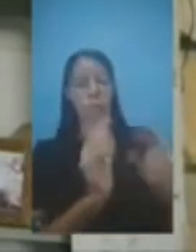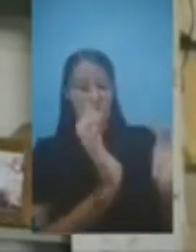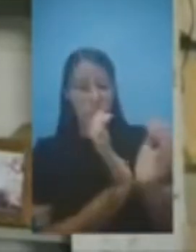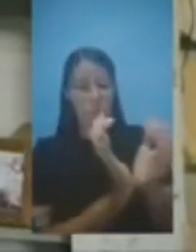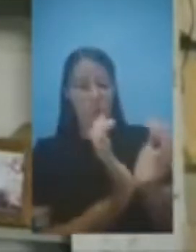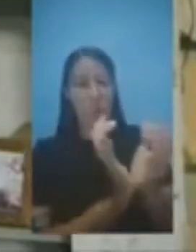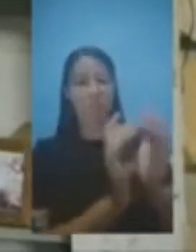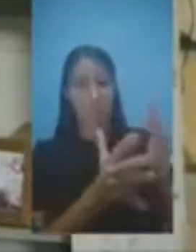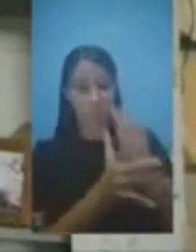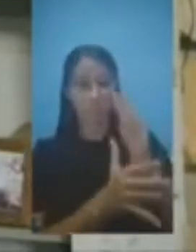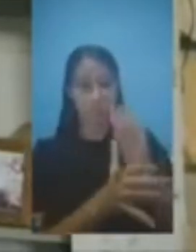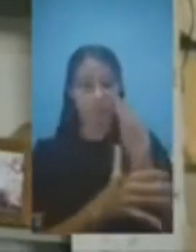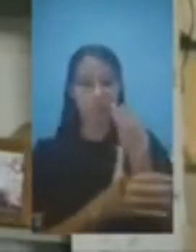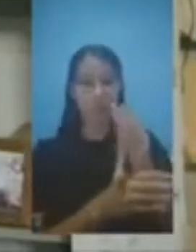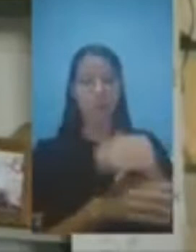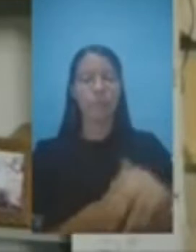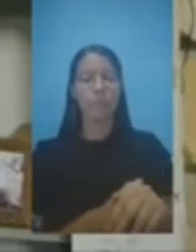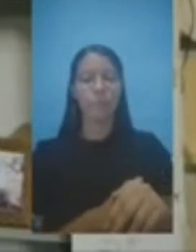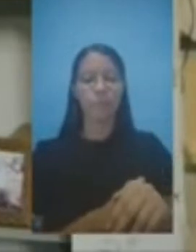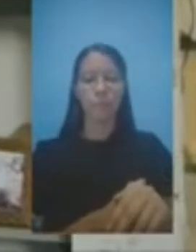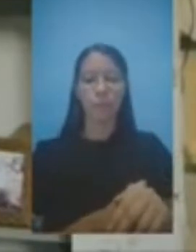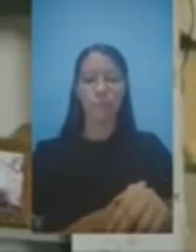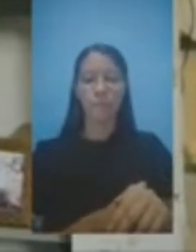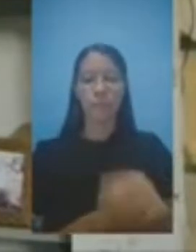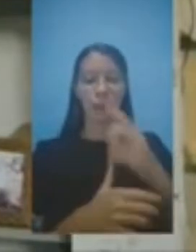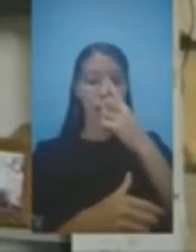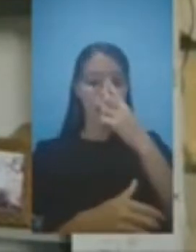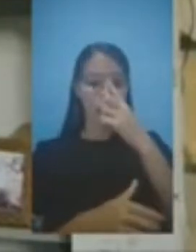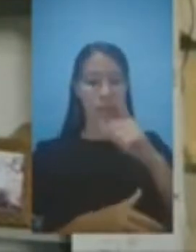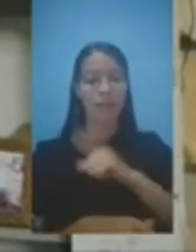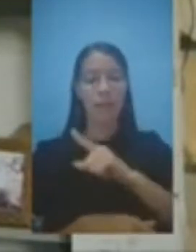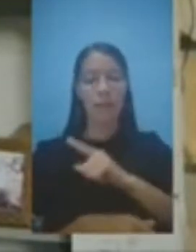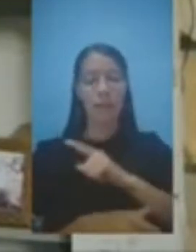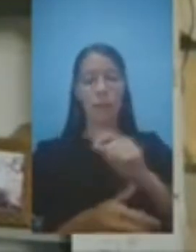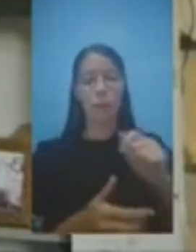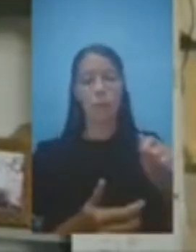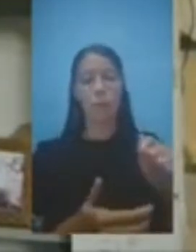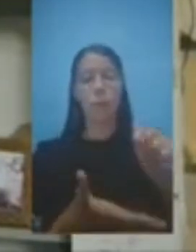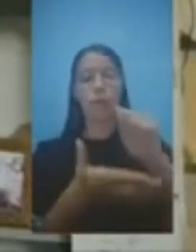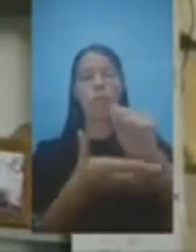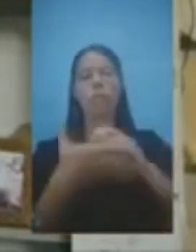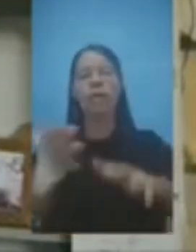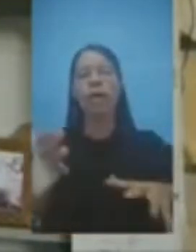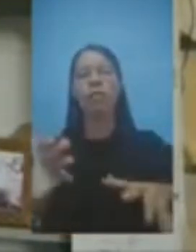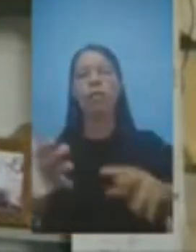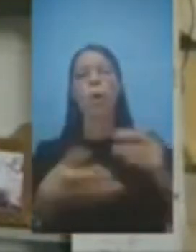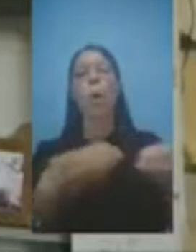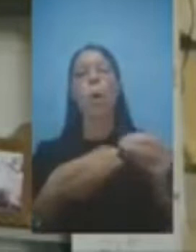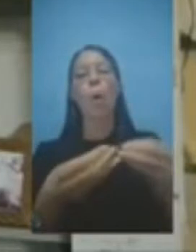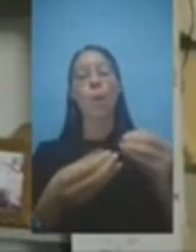Criando Asas também, né, participa. E aí teve uma atividade, que era para